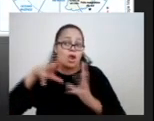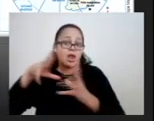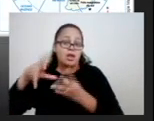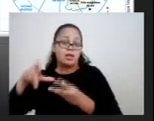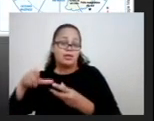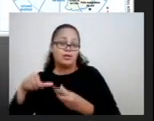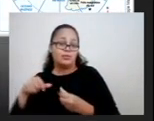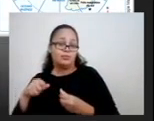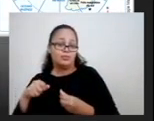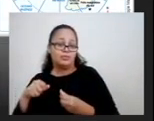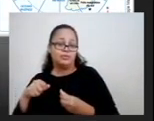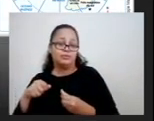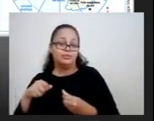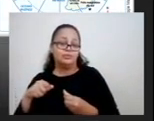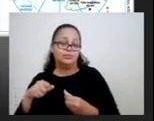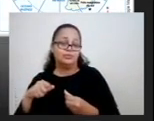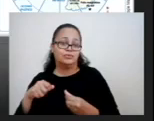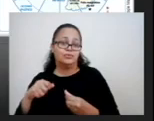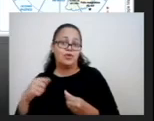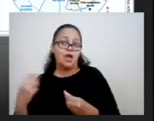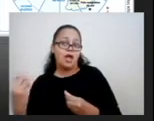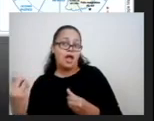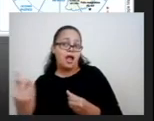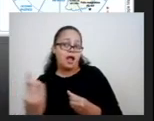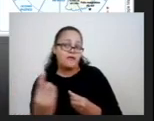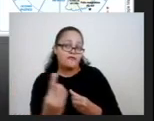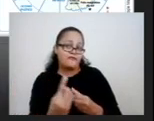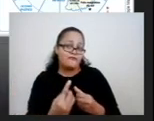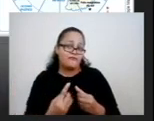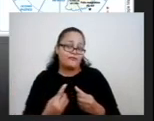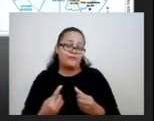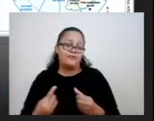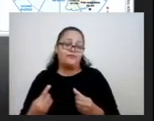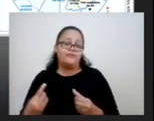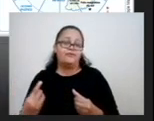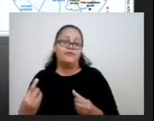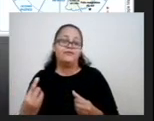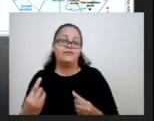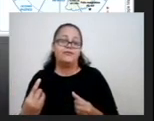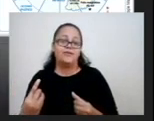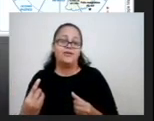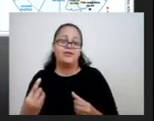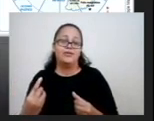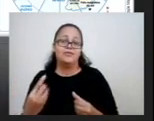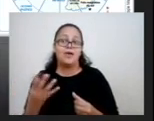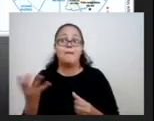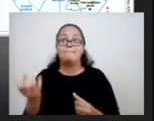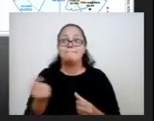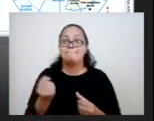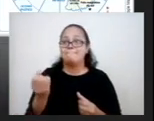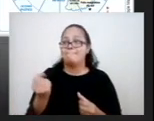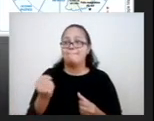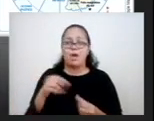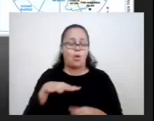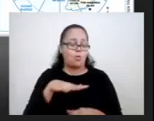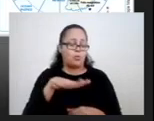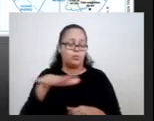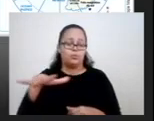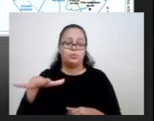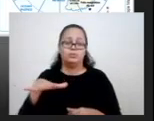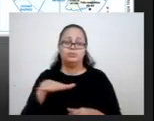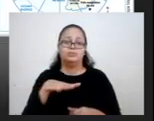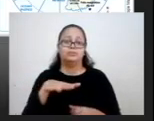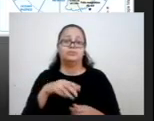por baixo, vamos dizer assim. E ele fez essa volta completa, numa paisagem completamente diferente, branca para nós,